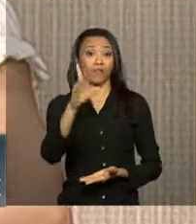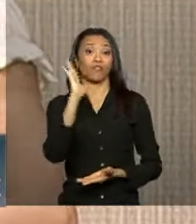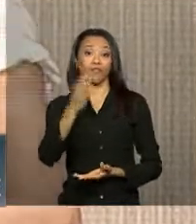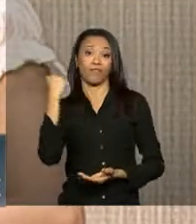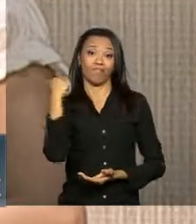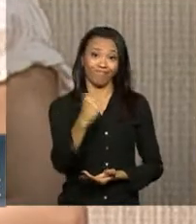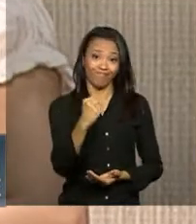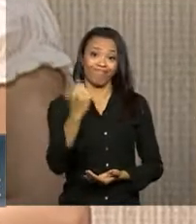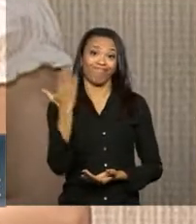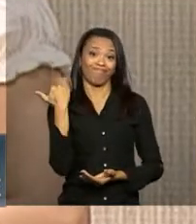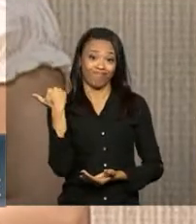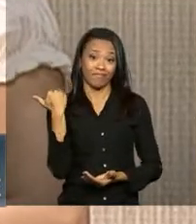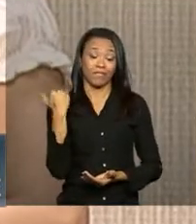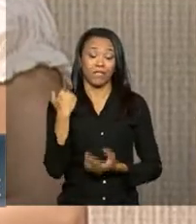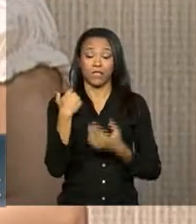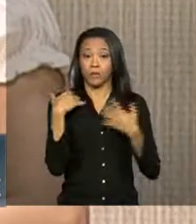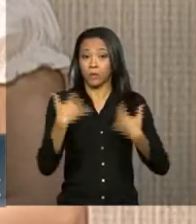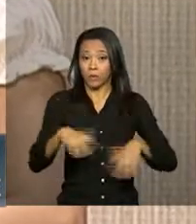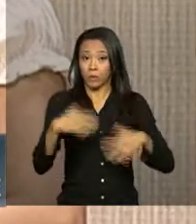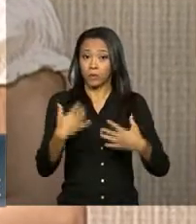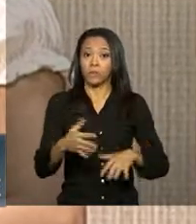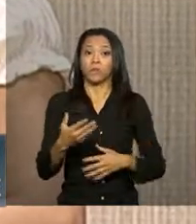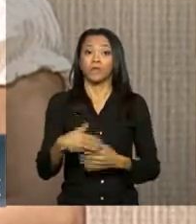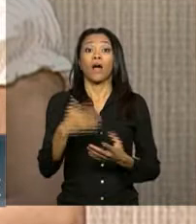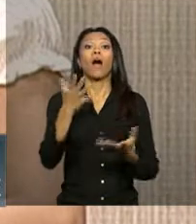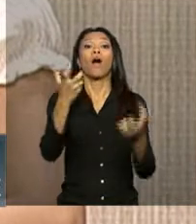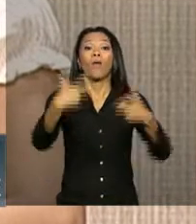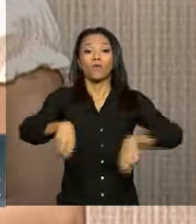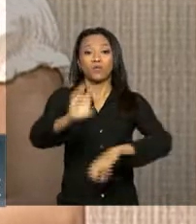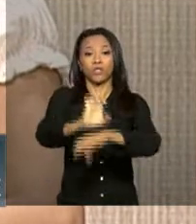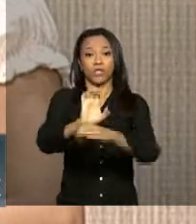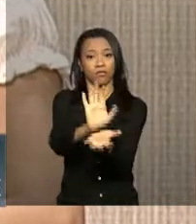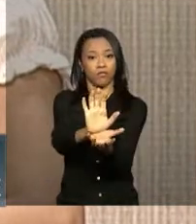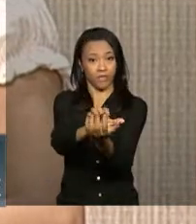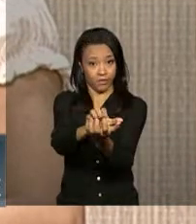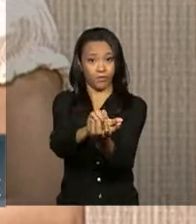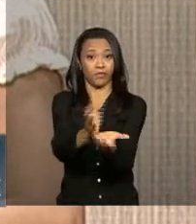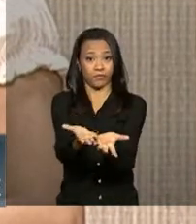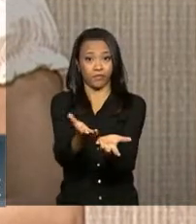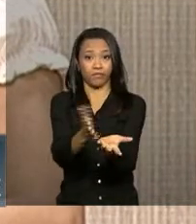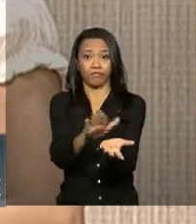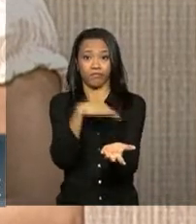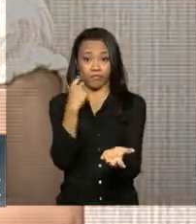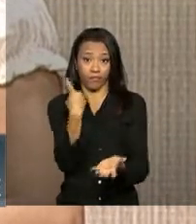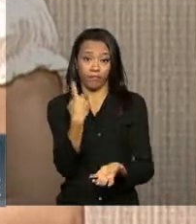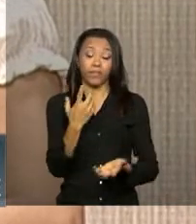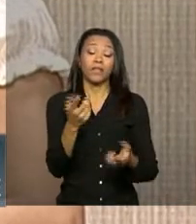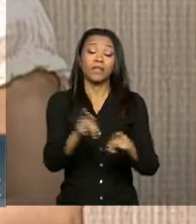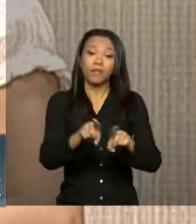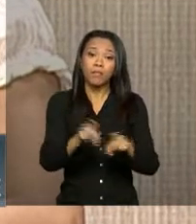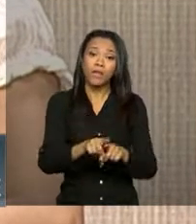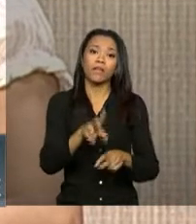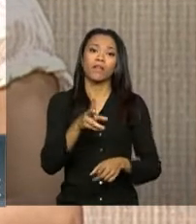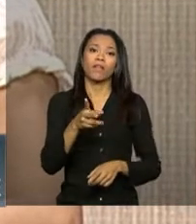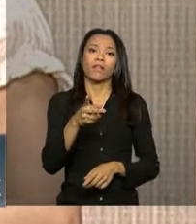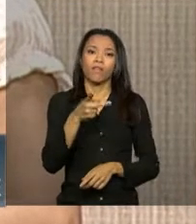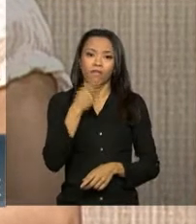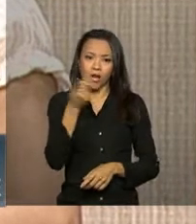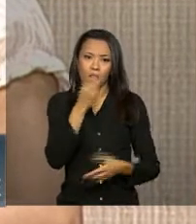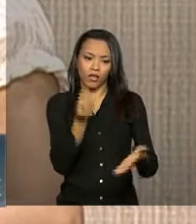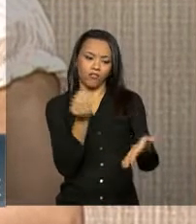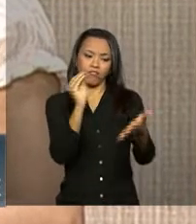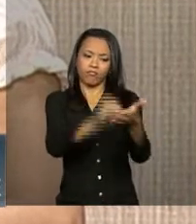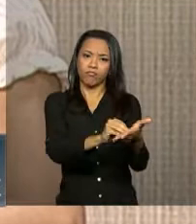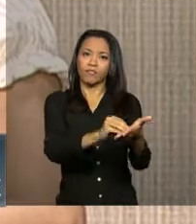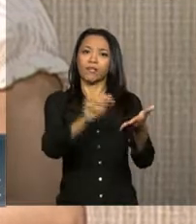né em poções em pernambuco e gostaria também de solicitar que constasse então na ata